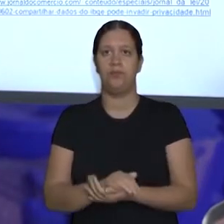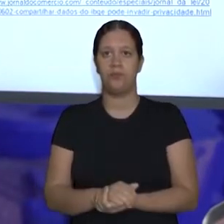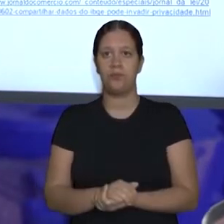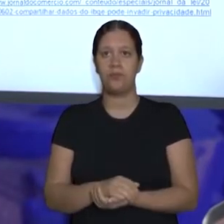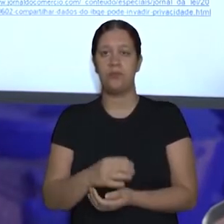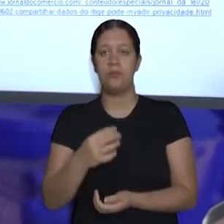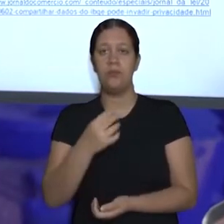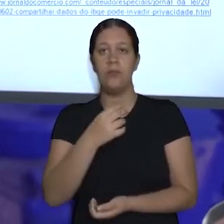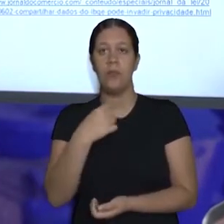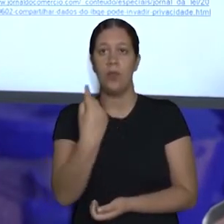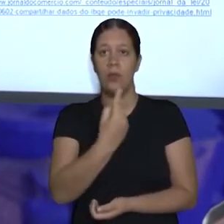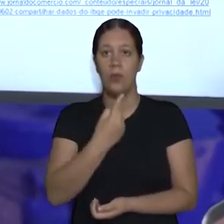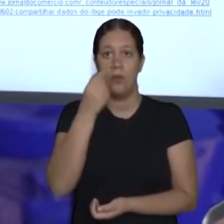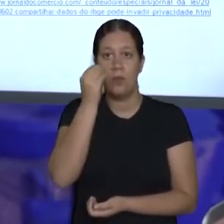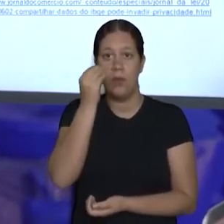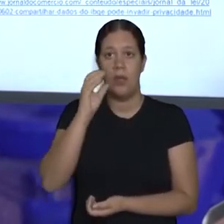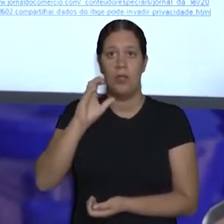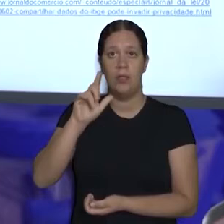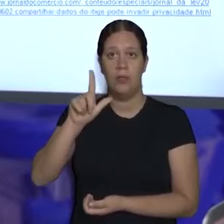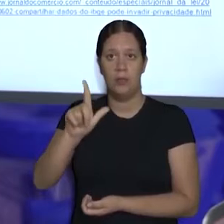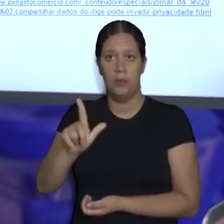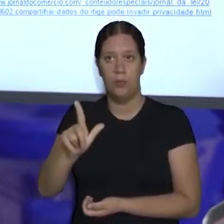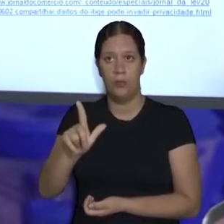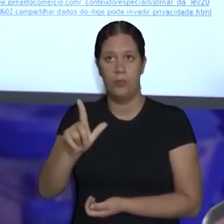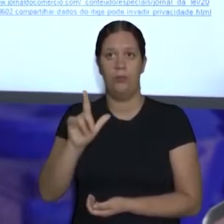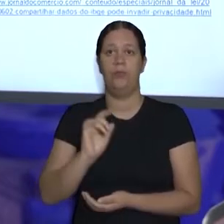Nós temos a classificação por